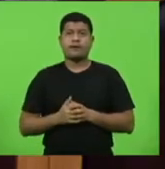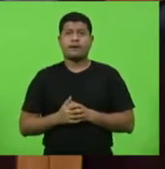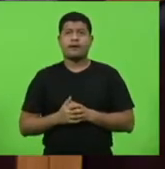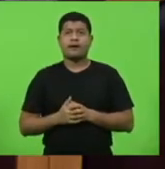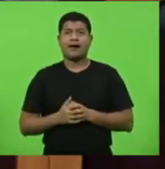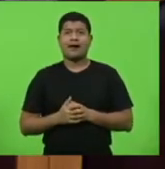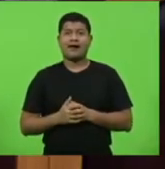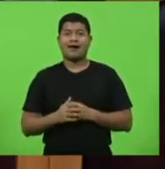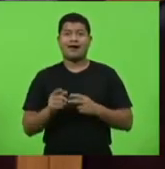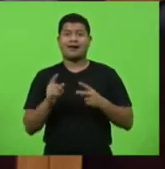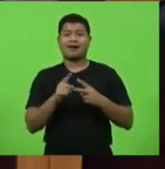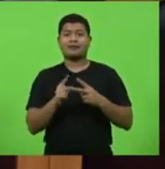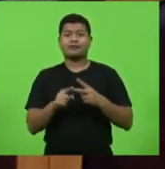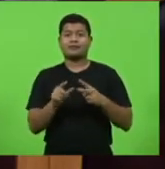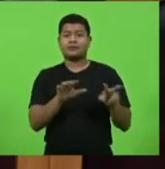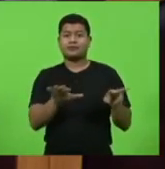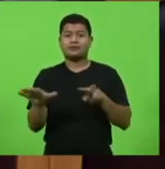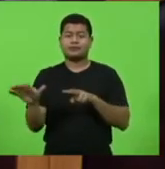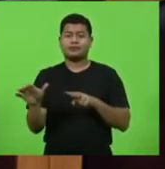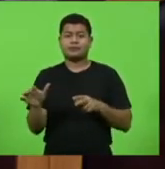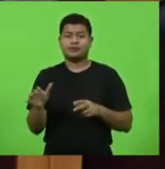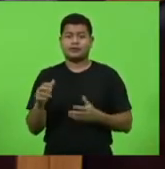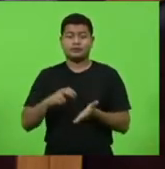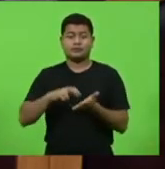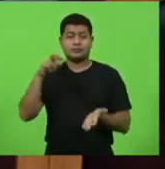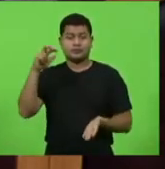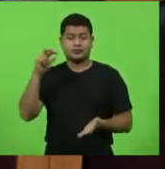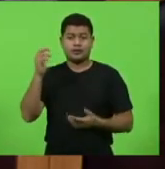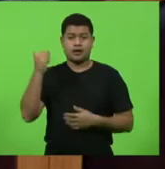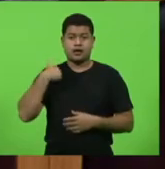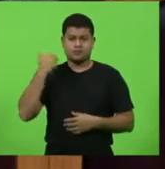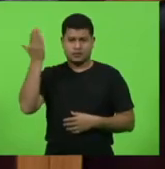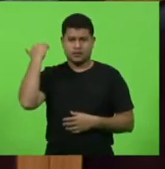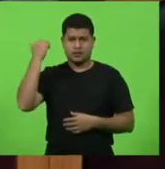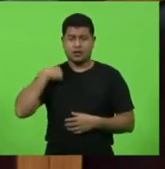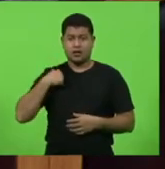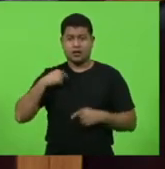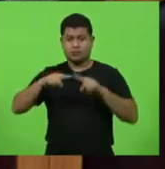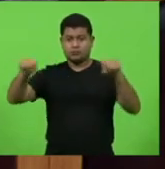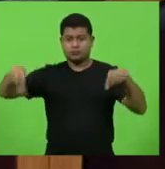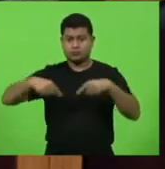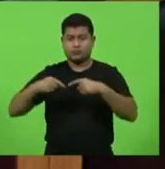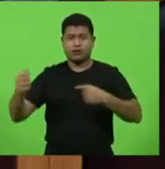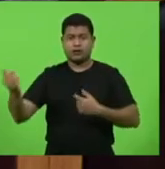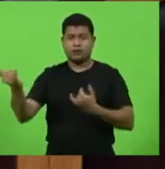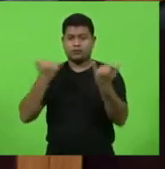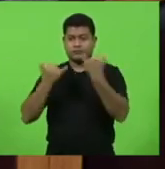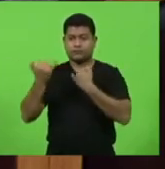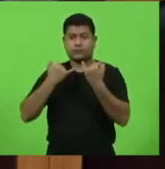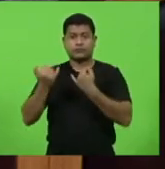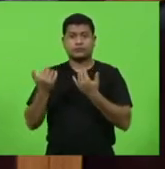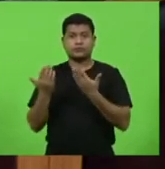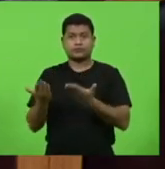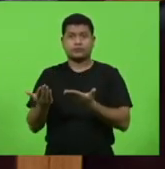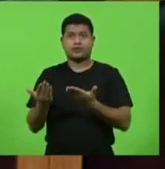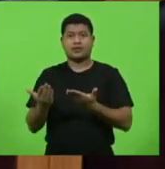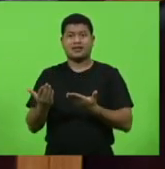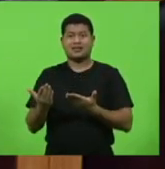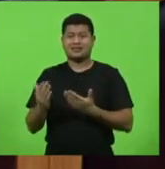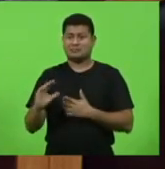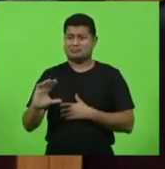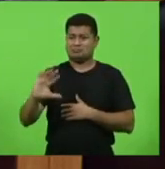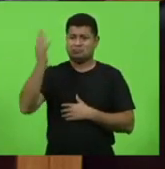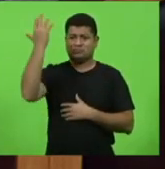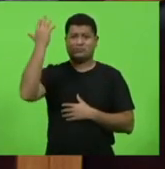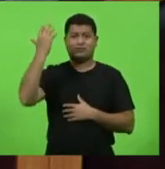há 2 semanas, logo pela manhã, estava eu no meu gabinete quando recebi a informação da tragédia